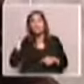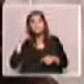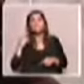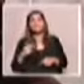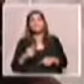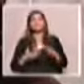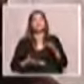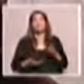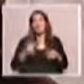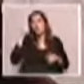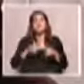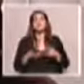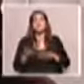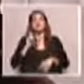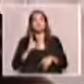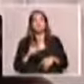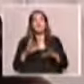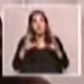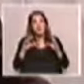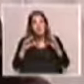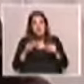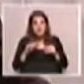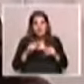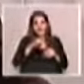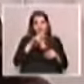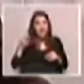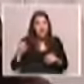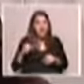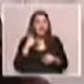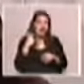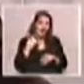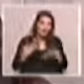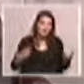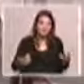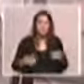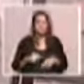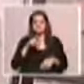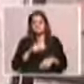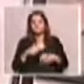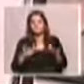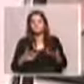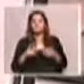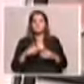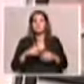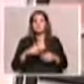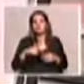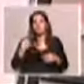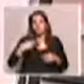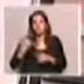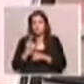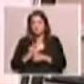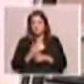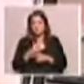era mesmo a lã, era a lã, a carne, enfim, e outra coisa que eram os fertilizantes, não é? Porque levavam, enfim, todas as outras